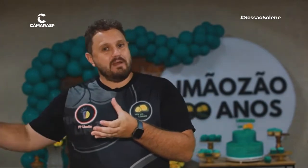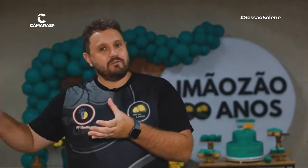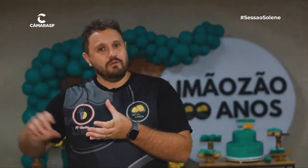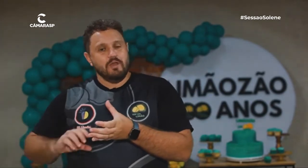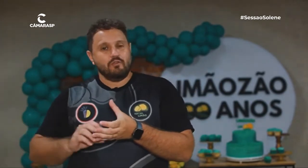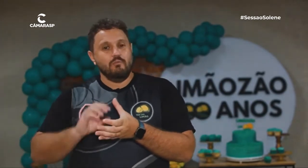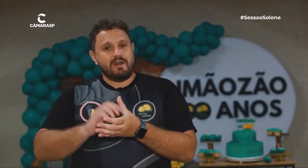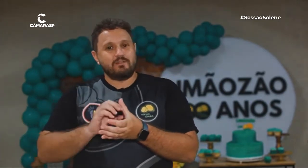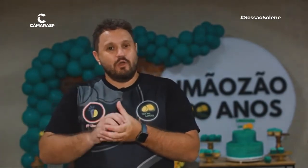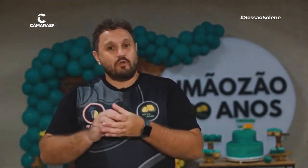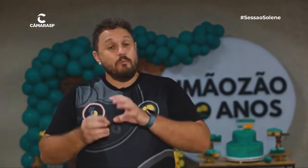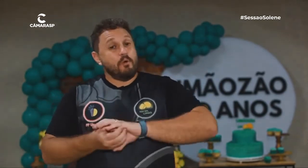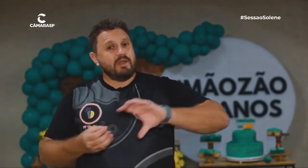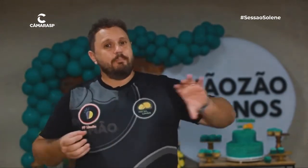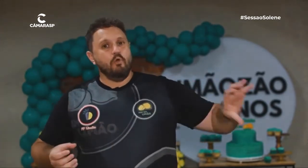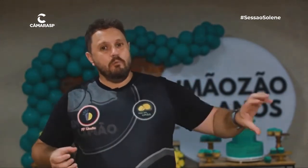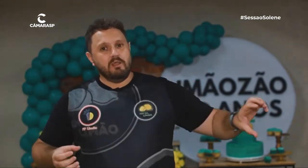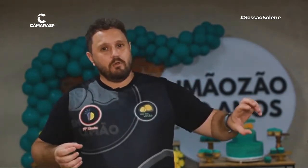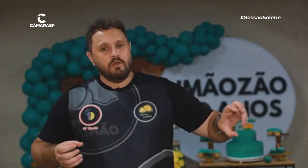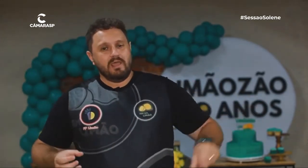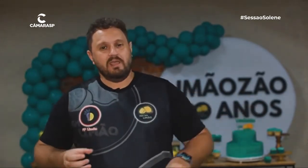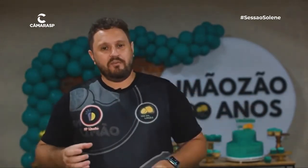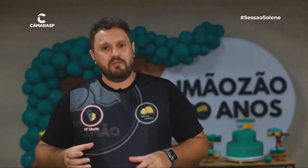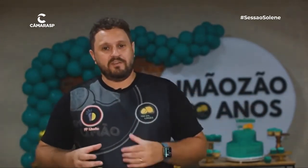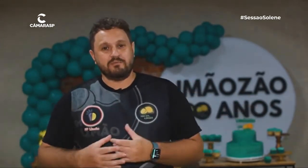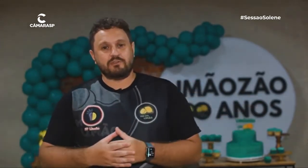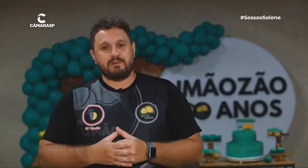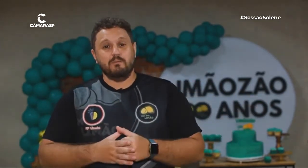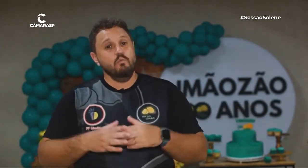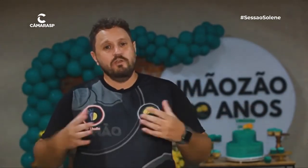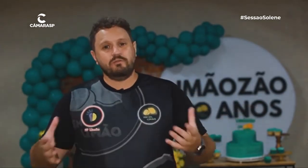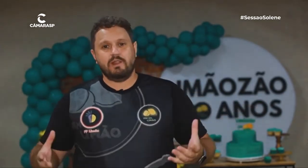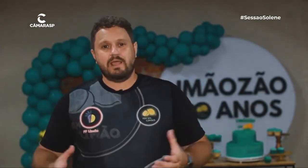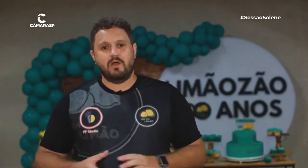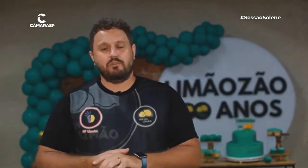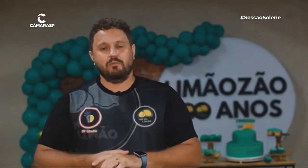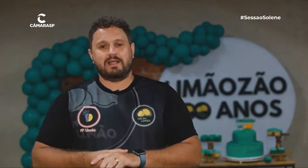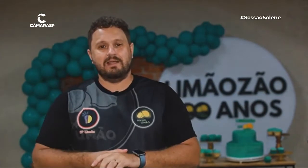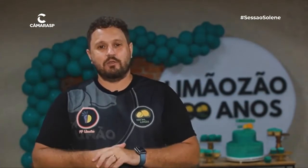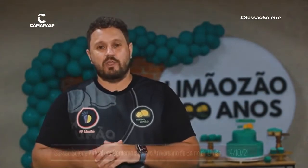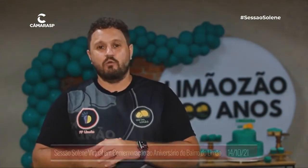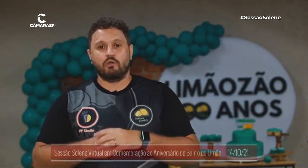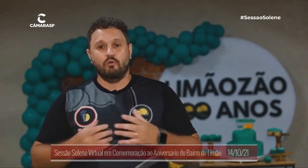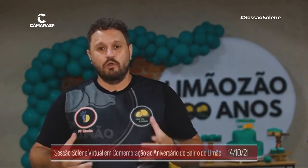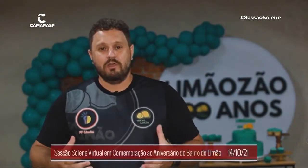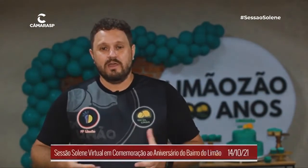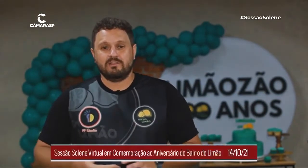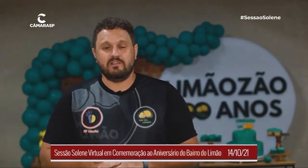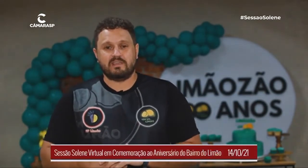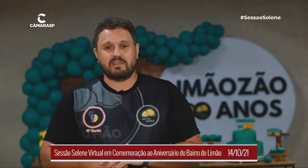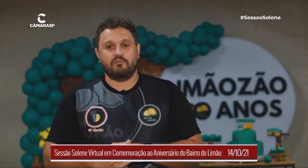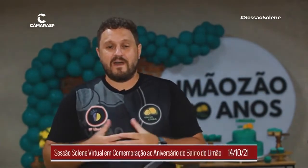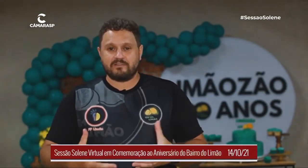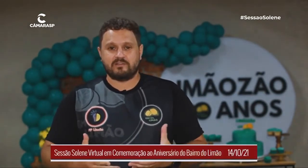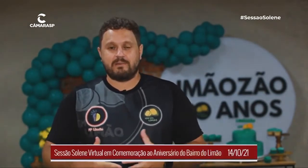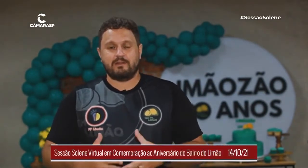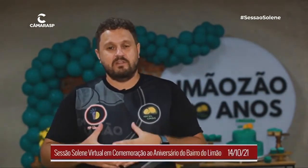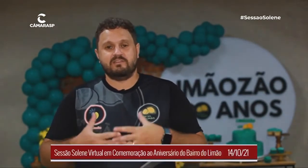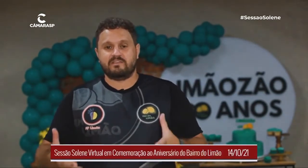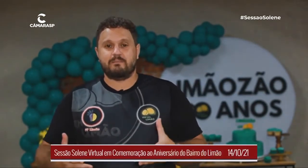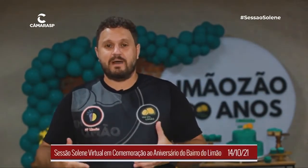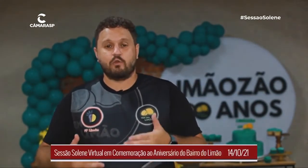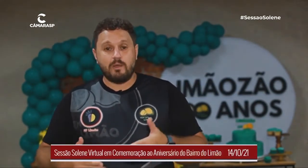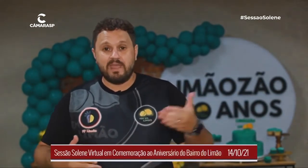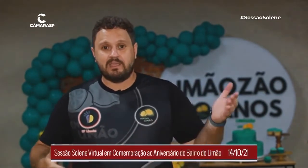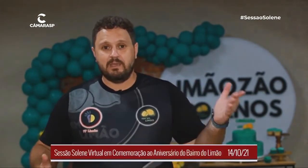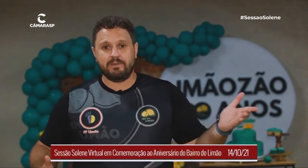com o comércio, do morador com o poder público, enfim, fazemos um trabalho muito legal, muito bacana, que eu tenho orgulho de dizer que eu faço esse